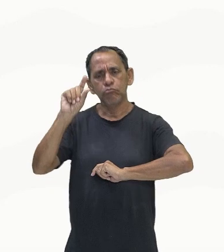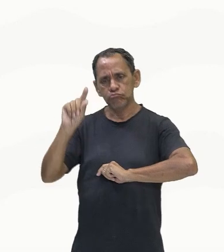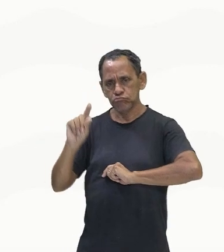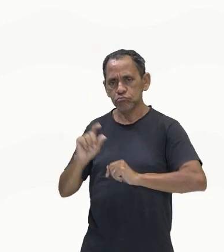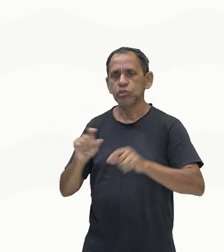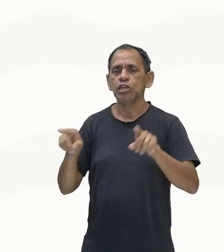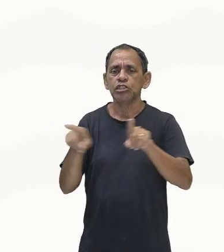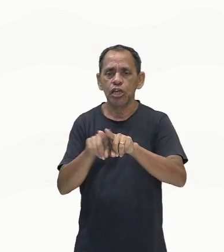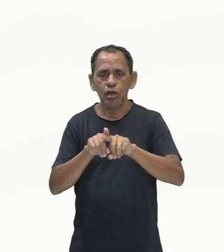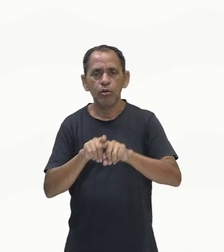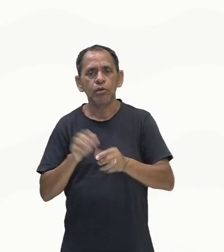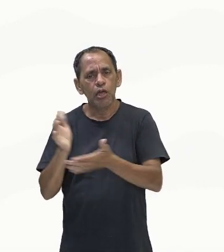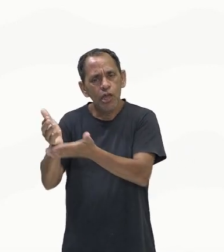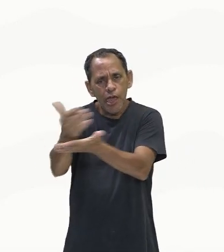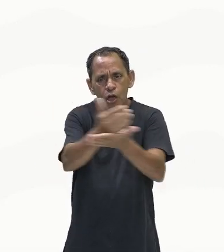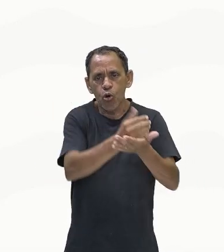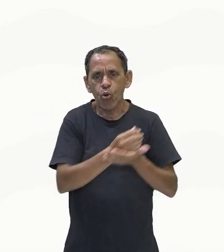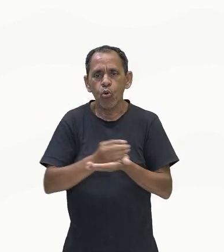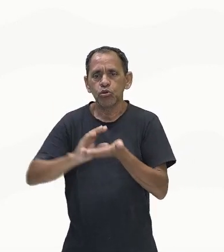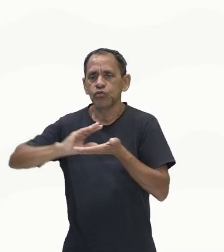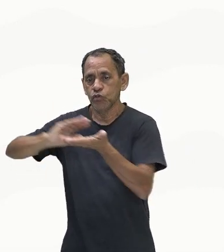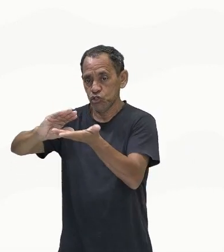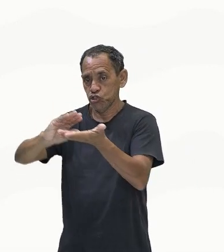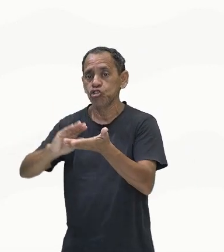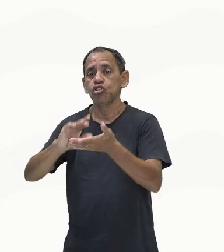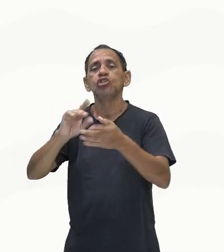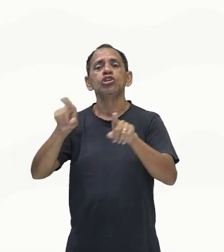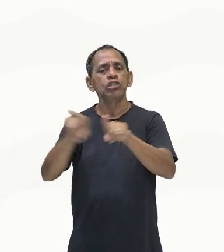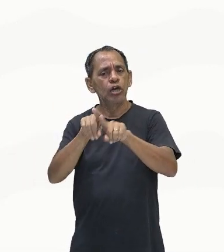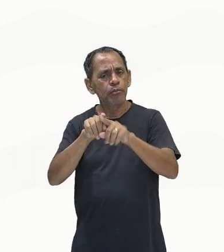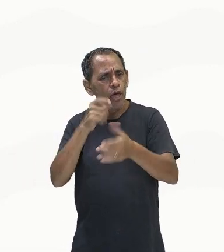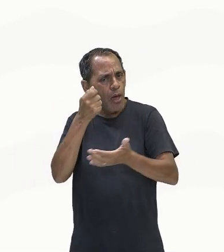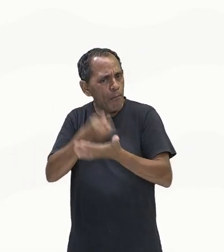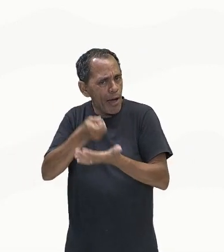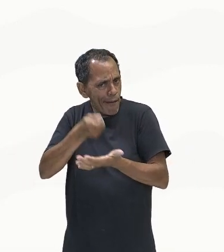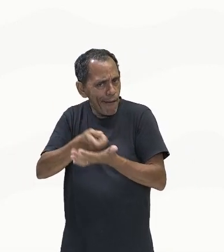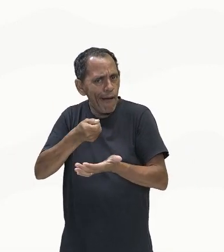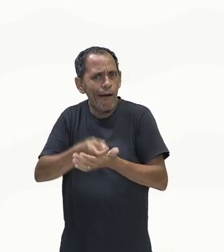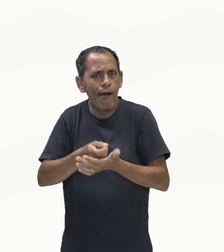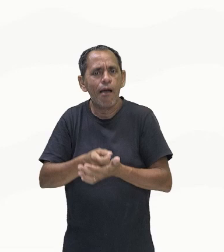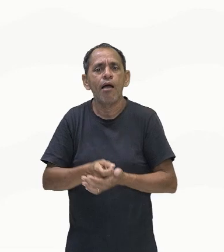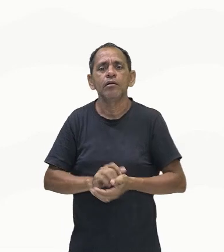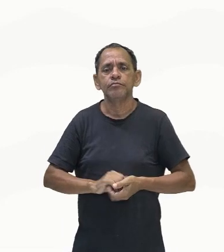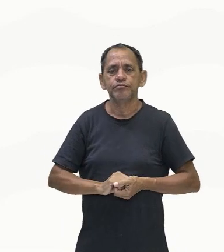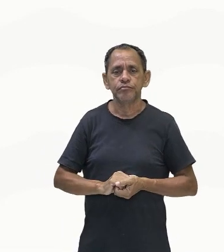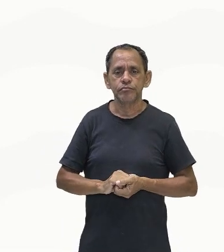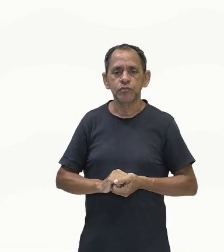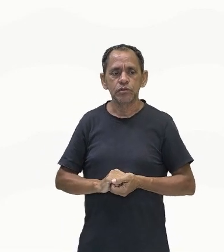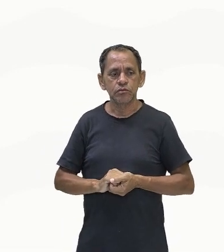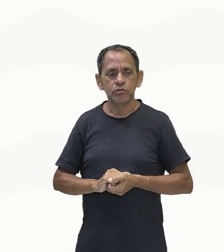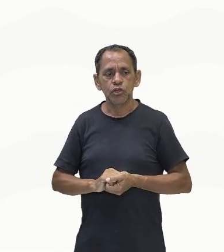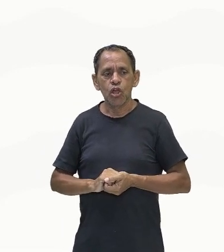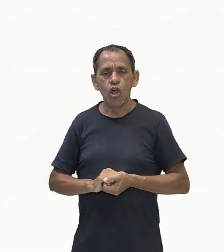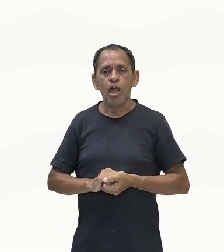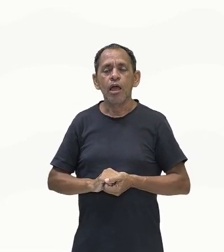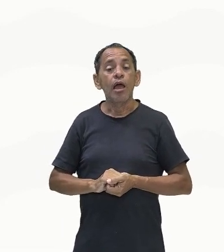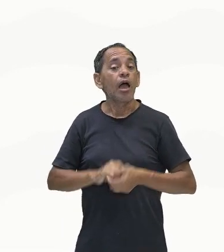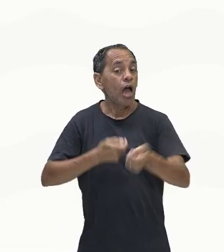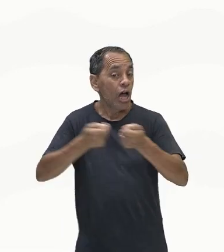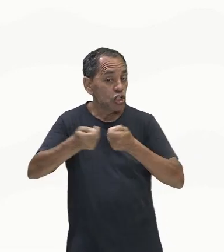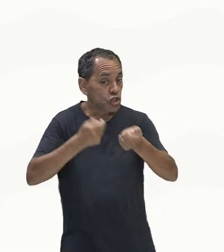recursos, investir e pagar as contas, né? E o trabalho, administrar o tempo,